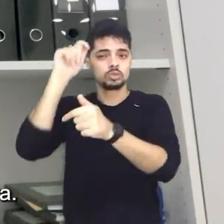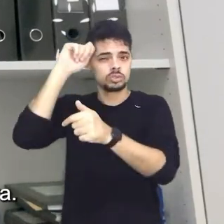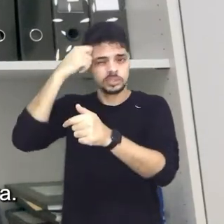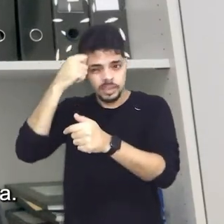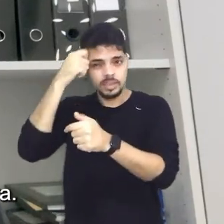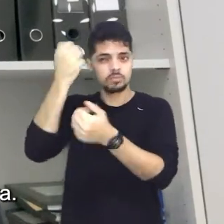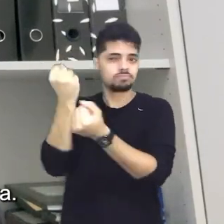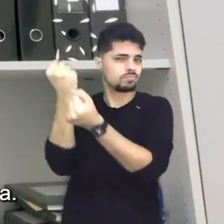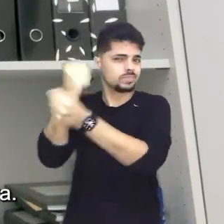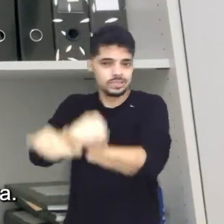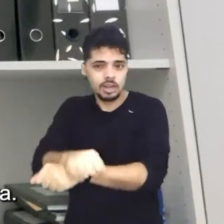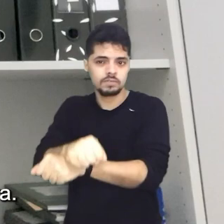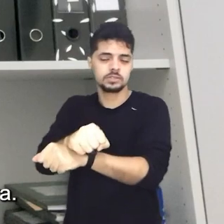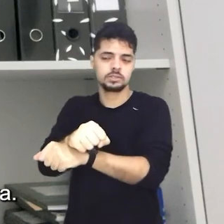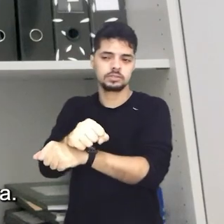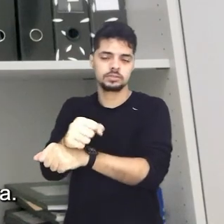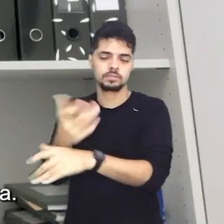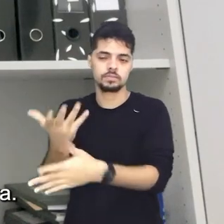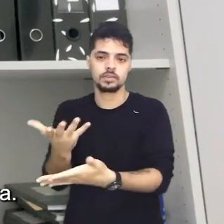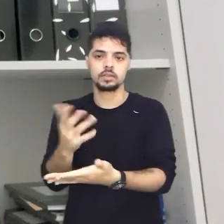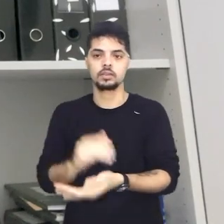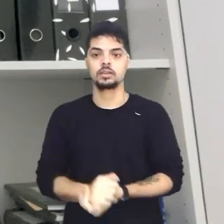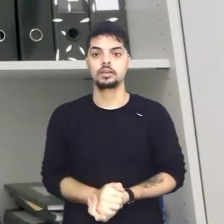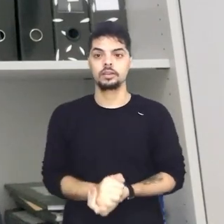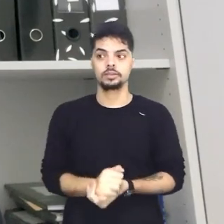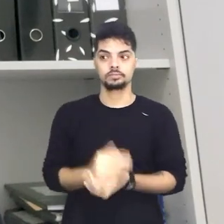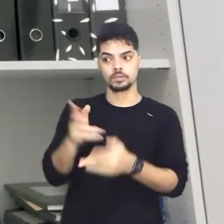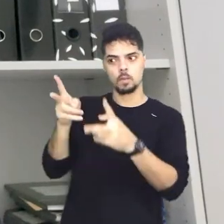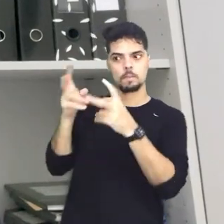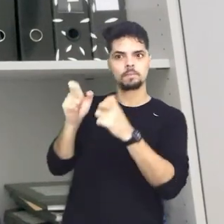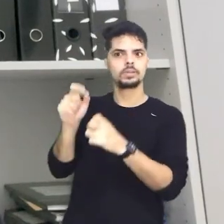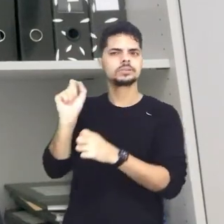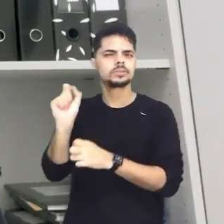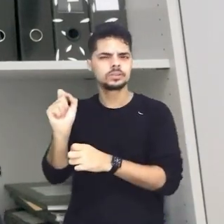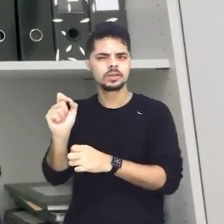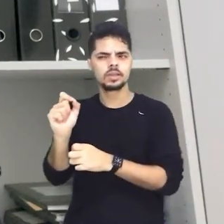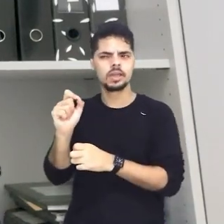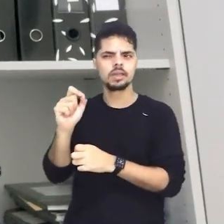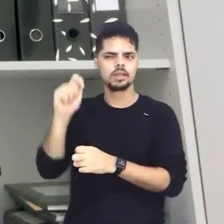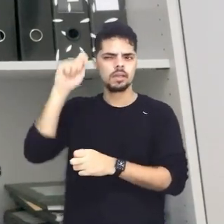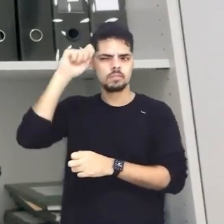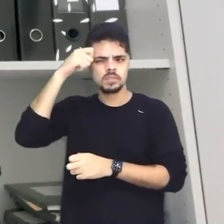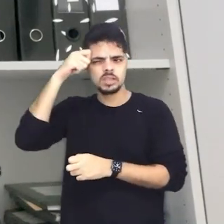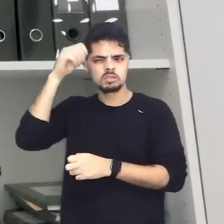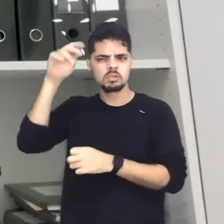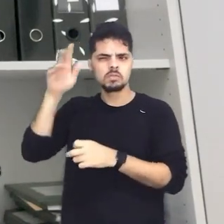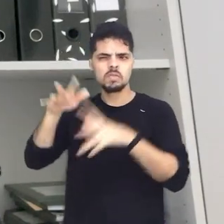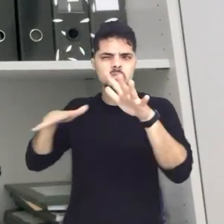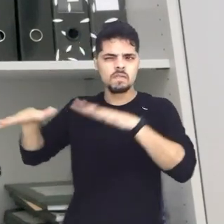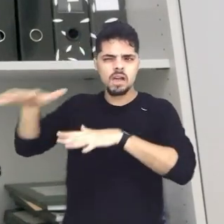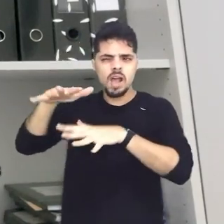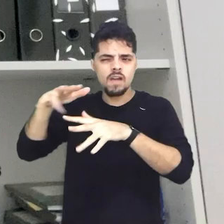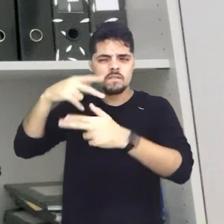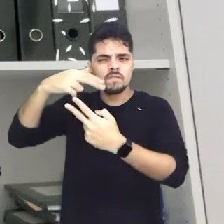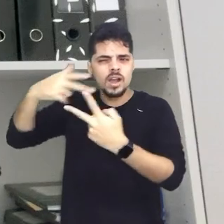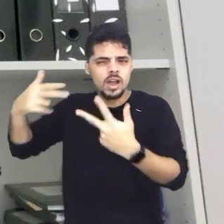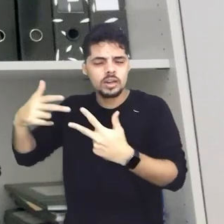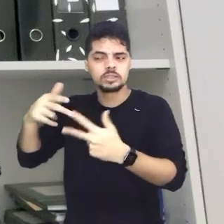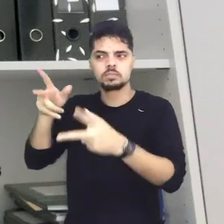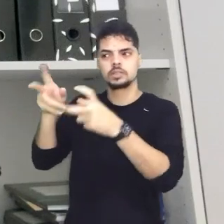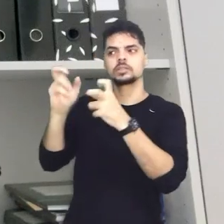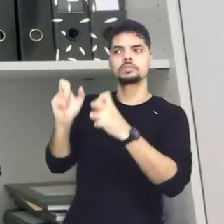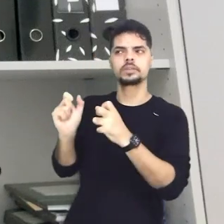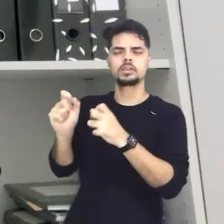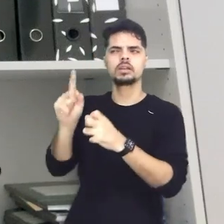trabalho compulsório, sobretudo da população negra. Ocorre com isso que muitas pessoas pretas e pardas viam